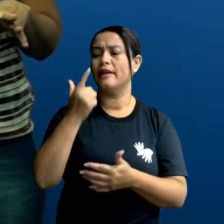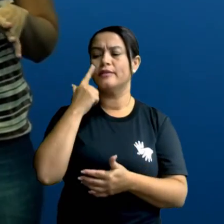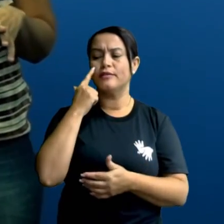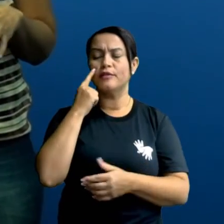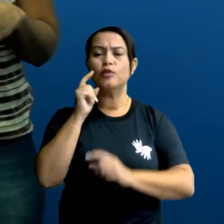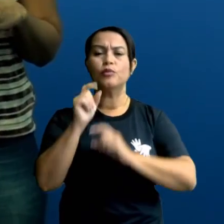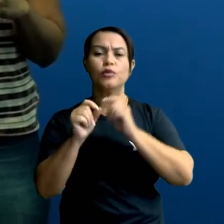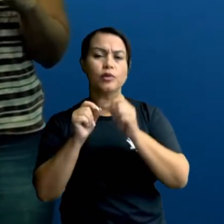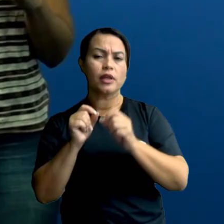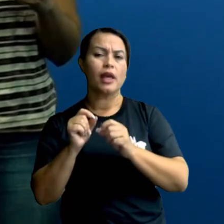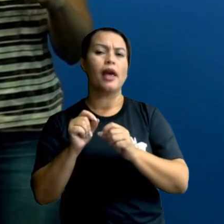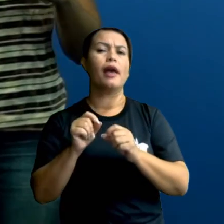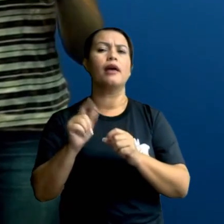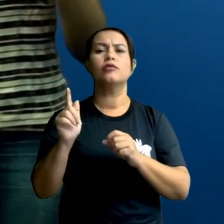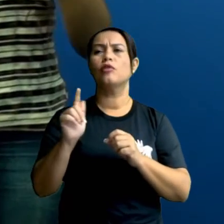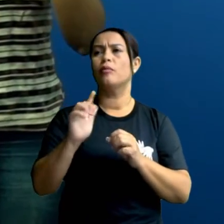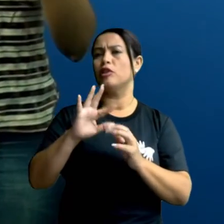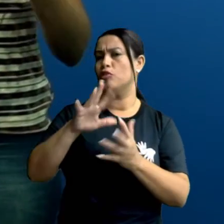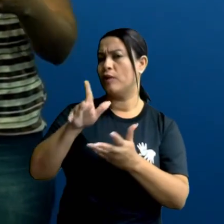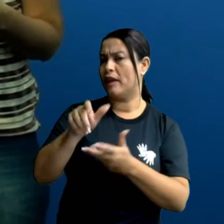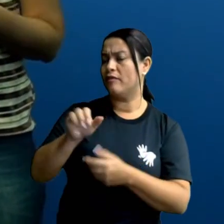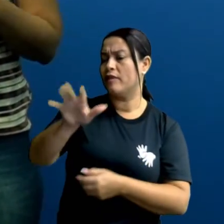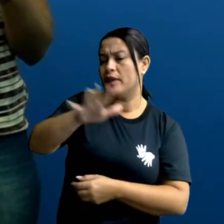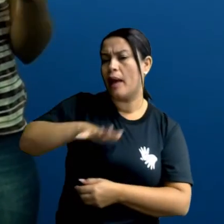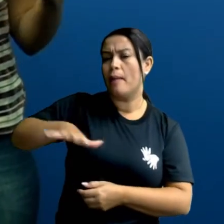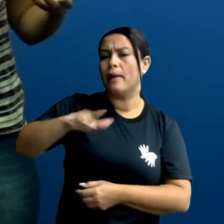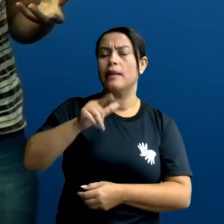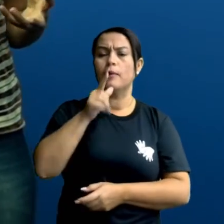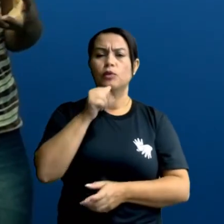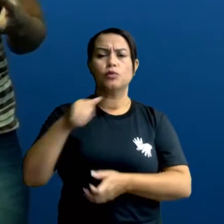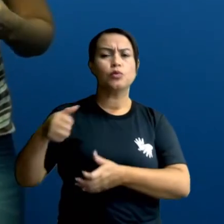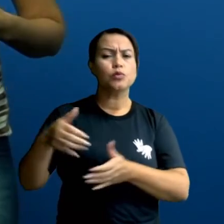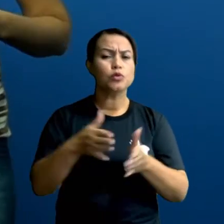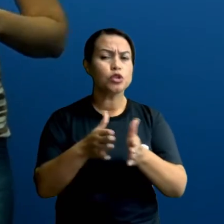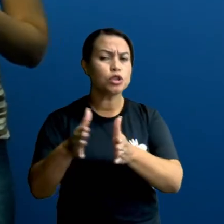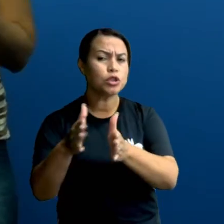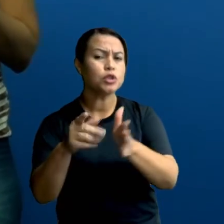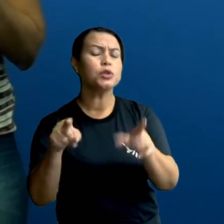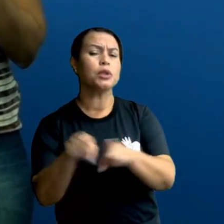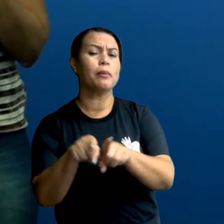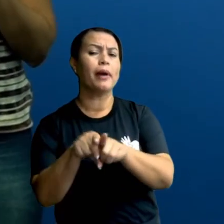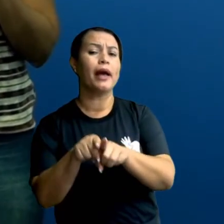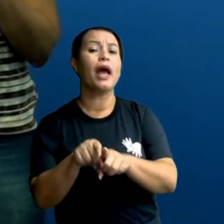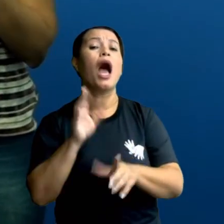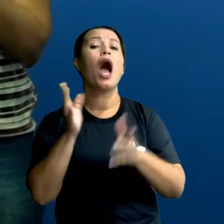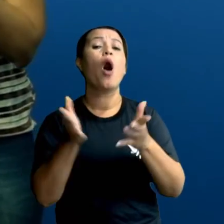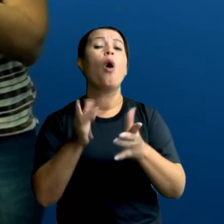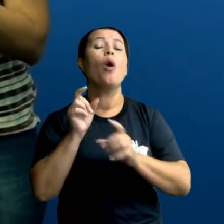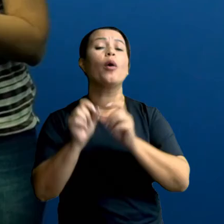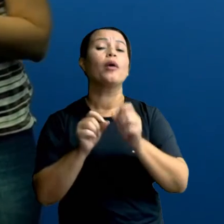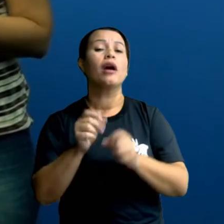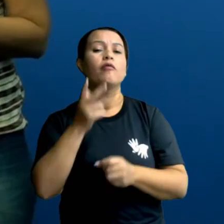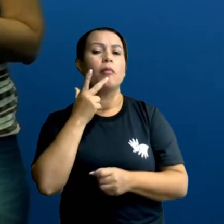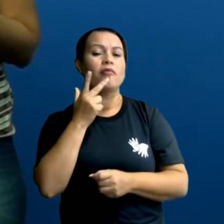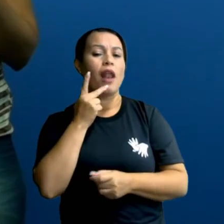parte geográfica, vimos a parte dos rios, né, na nossa bacia hidrográfica. Agora nós vamos falar sobre a